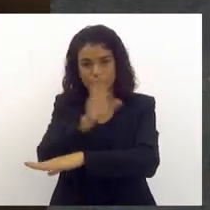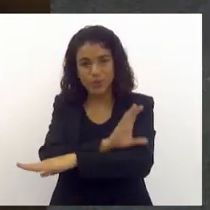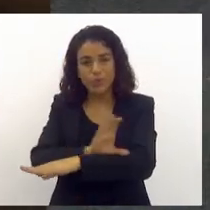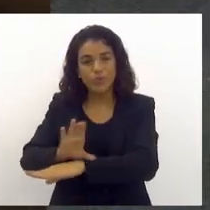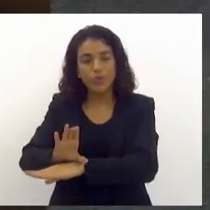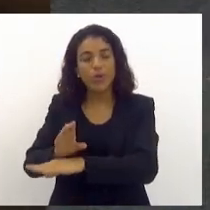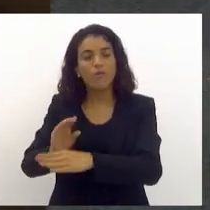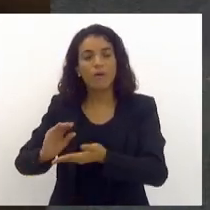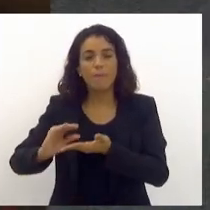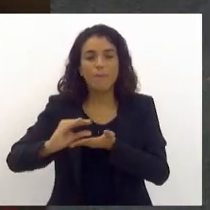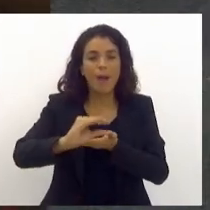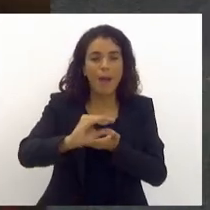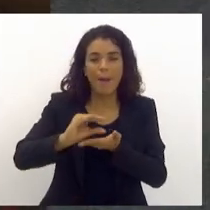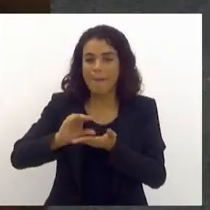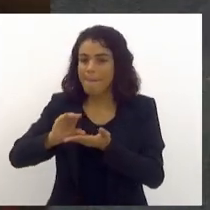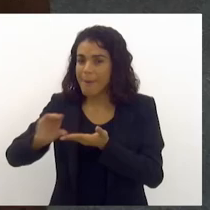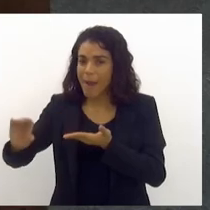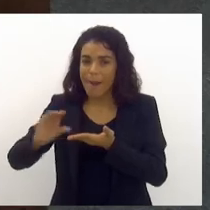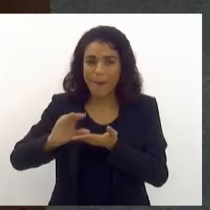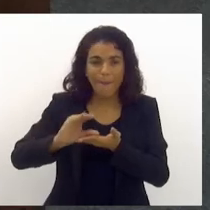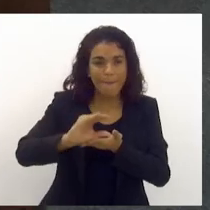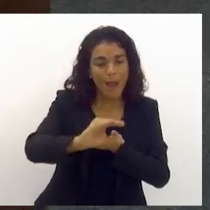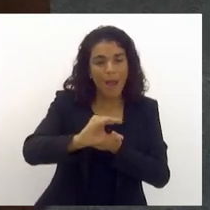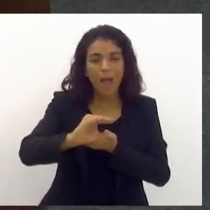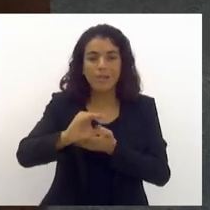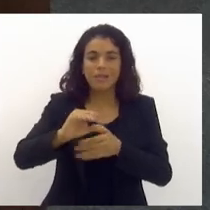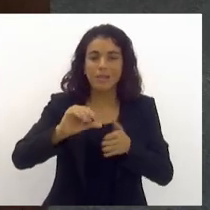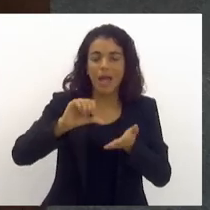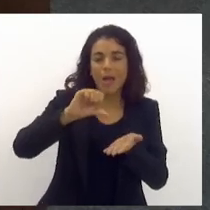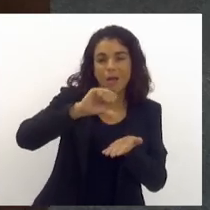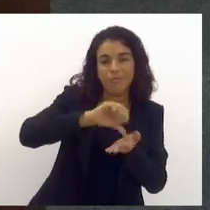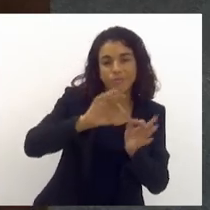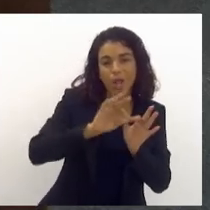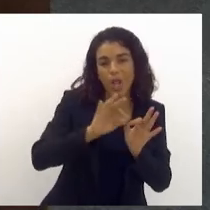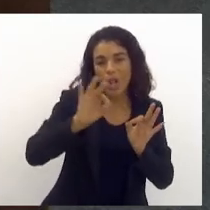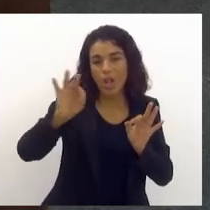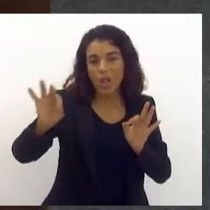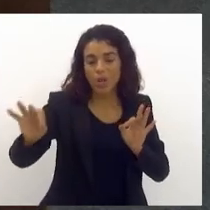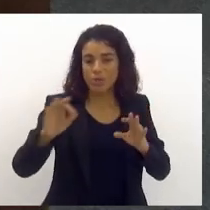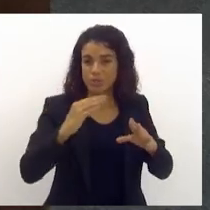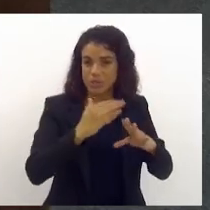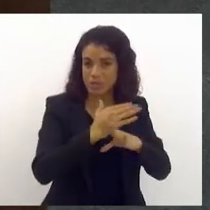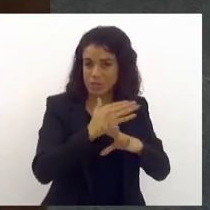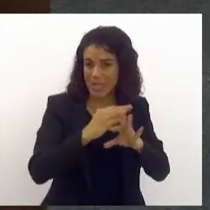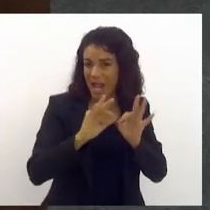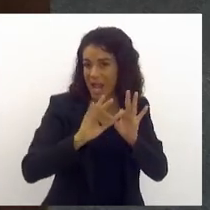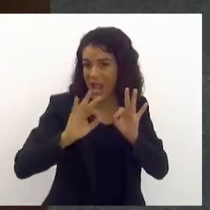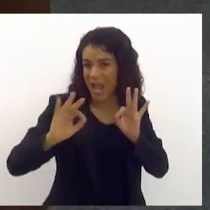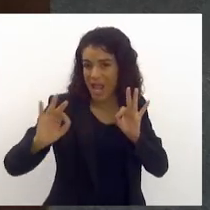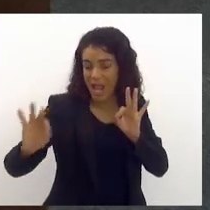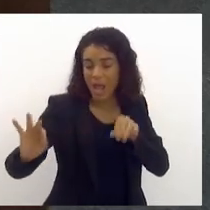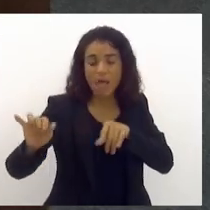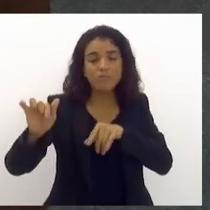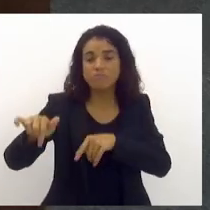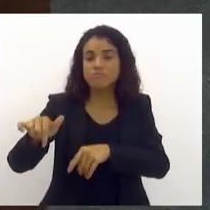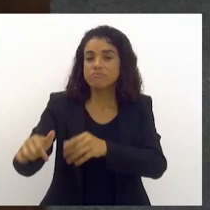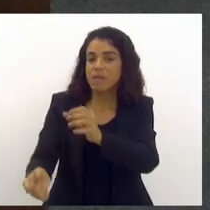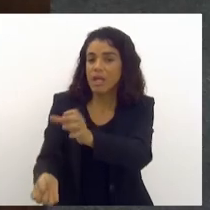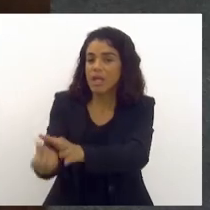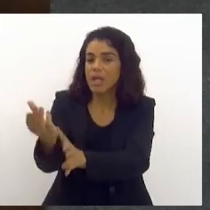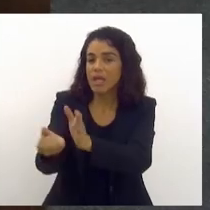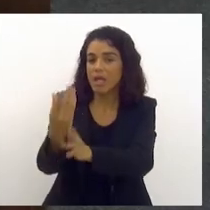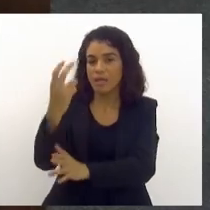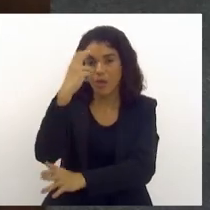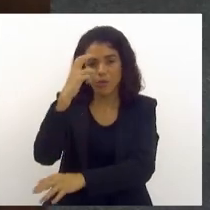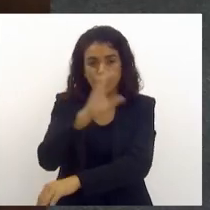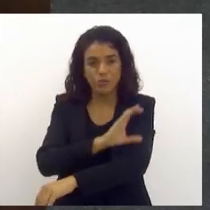para aqueles e aquelas que estão nas periferias, para aqueles que estão na ponta, fazendo a cultura do Estado do Rio